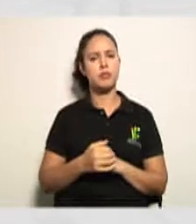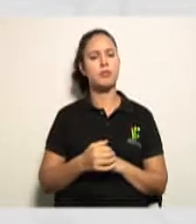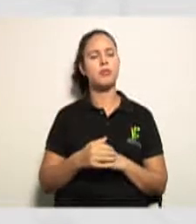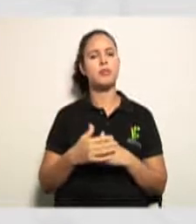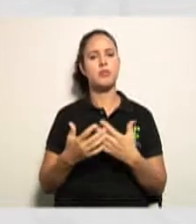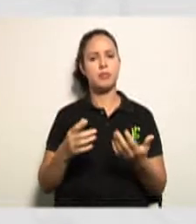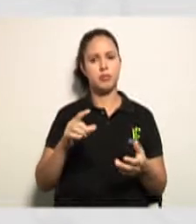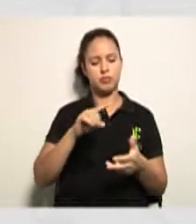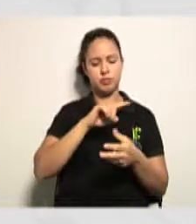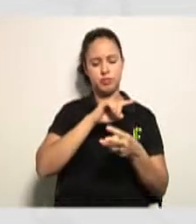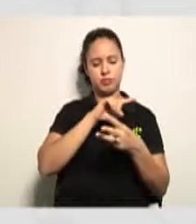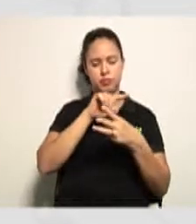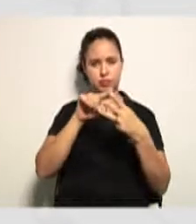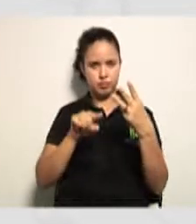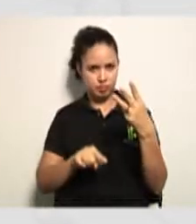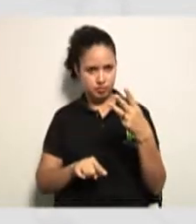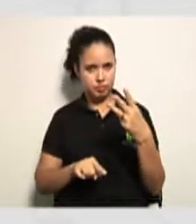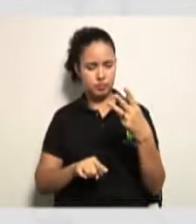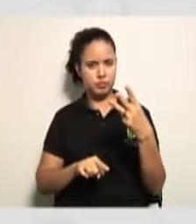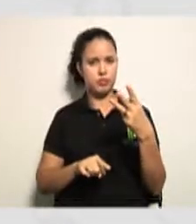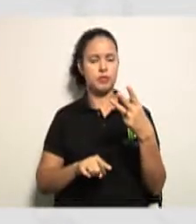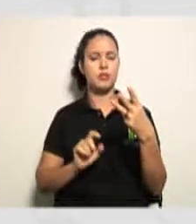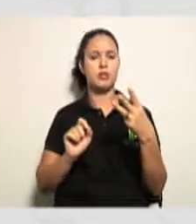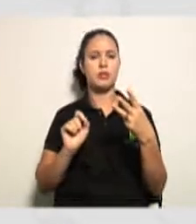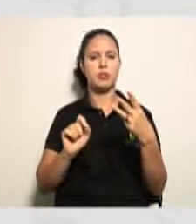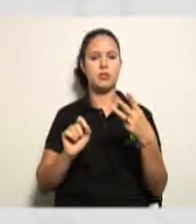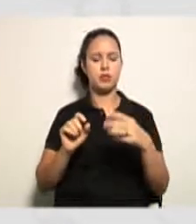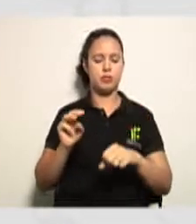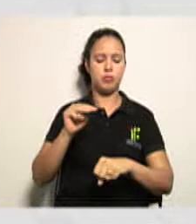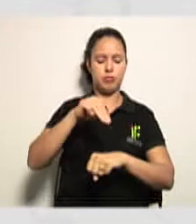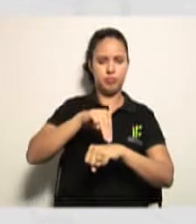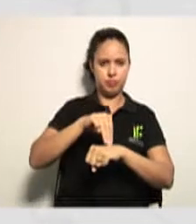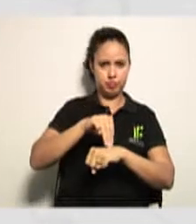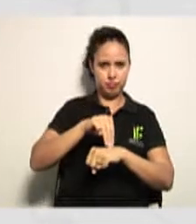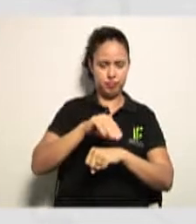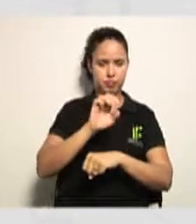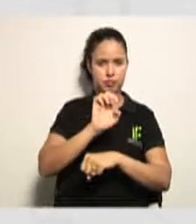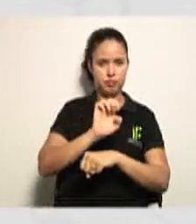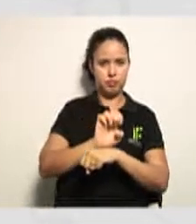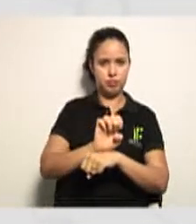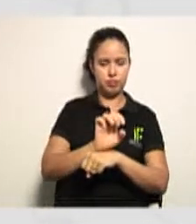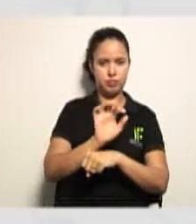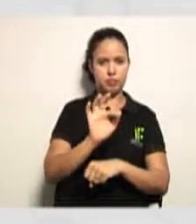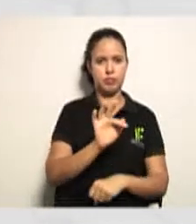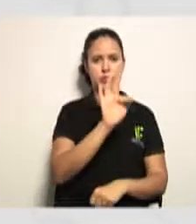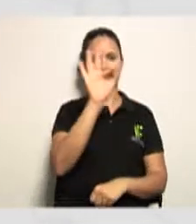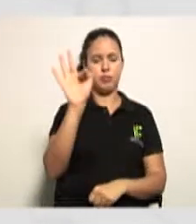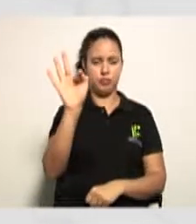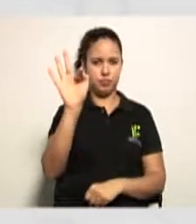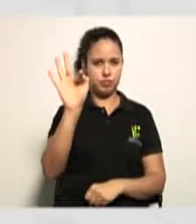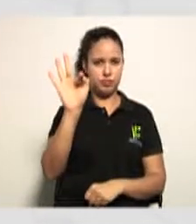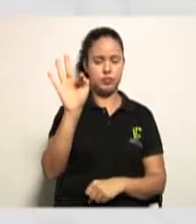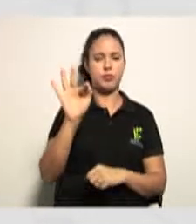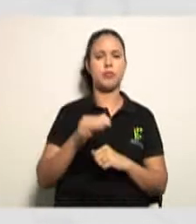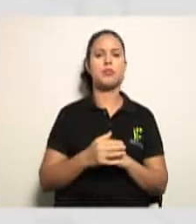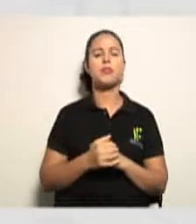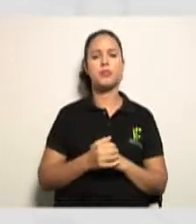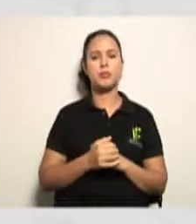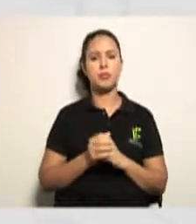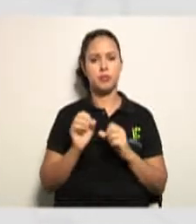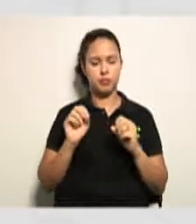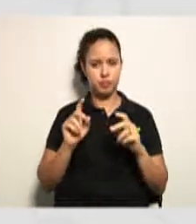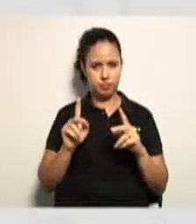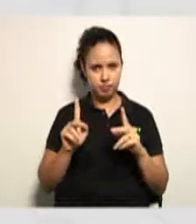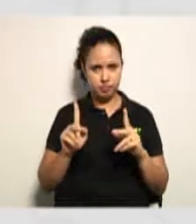do poder, tanto municipal, estadual e da União. A questão